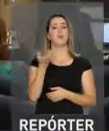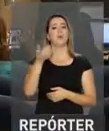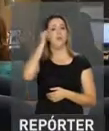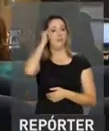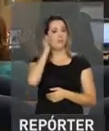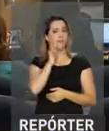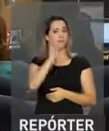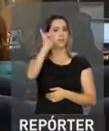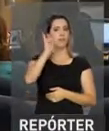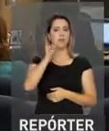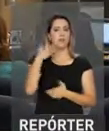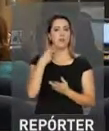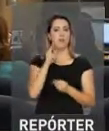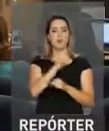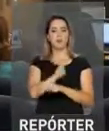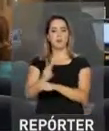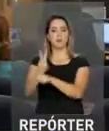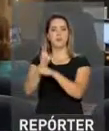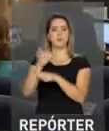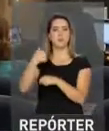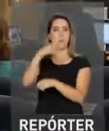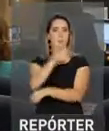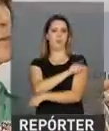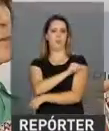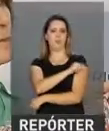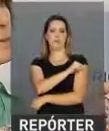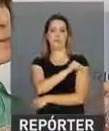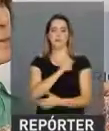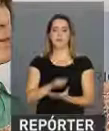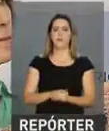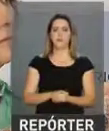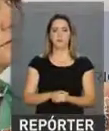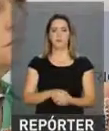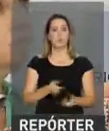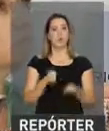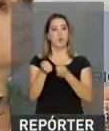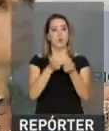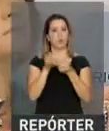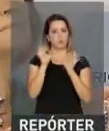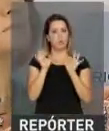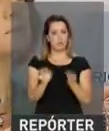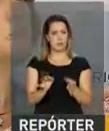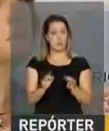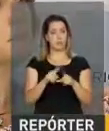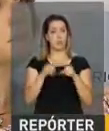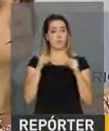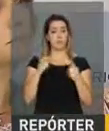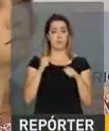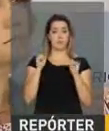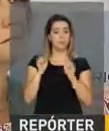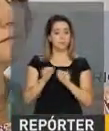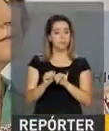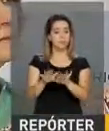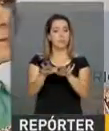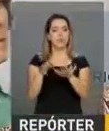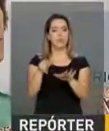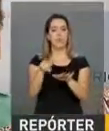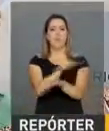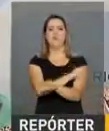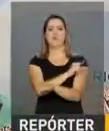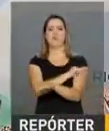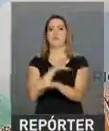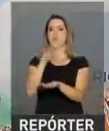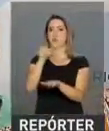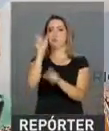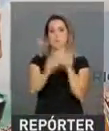doença, ampliando as áreas de recomendação da vacina. A situação está sob controle, mas precisamos ampliar a cobertura vacinal. Precisamos